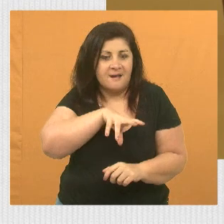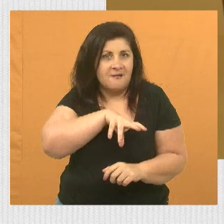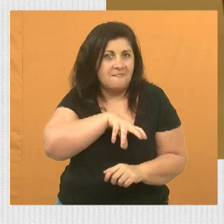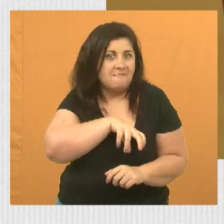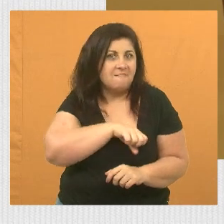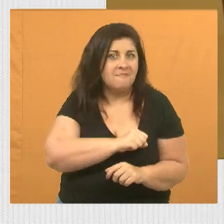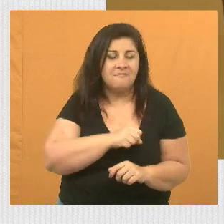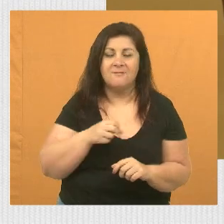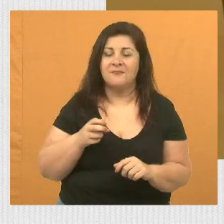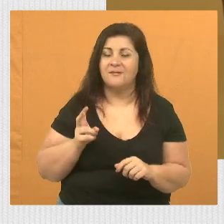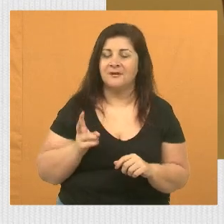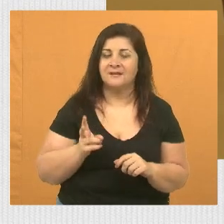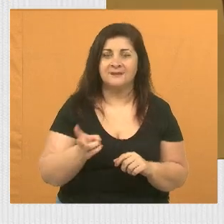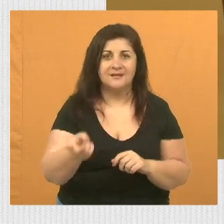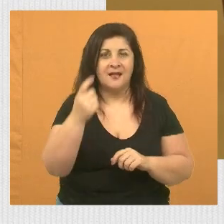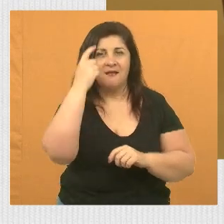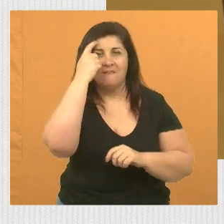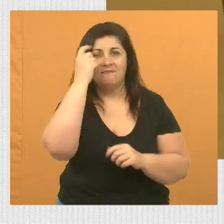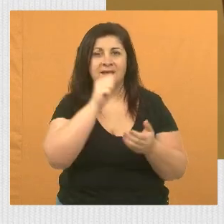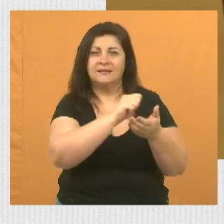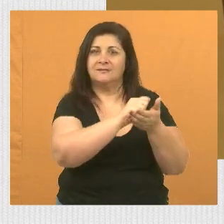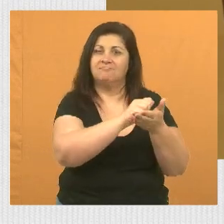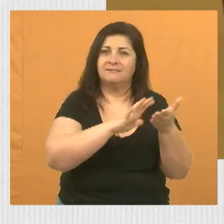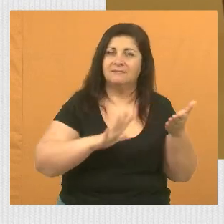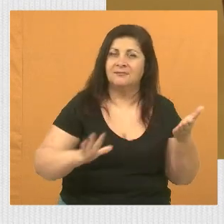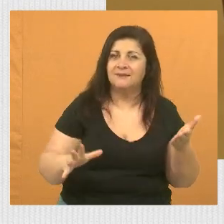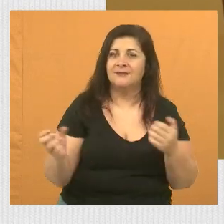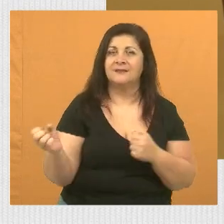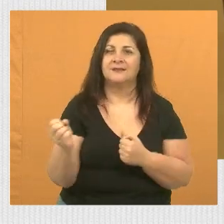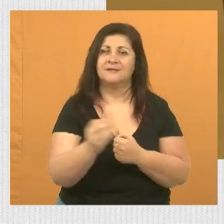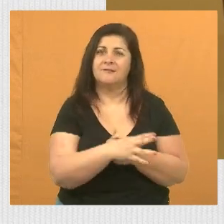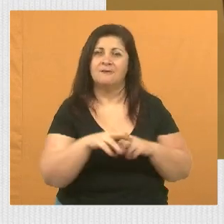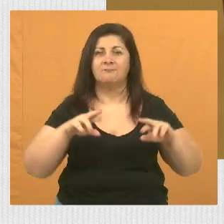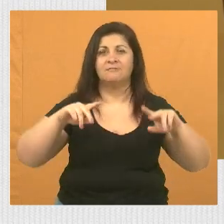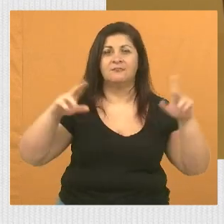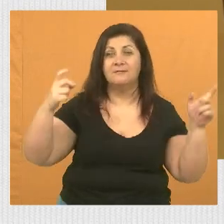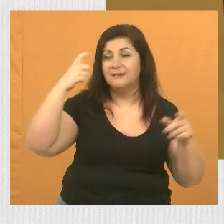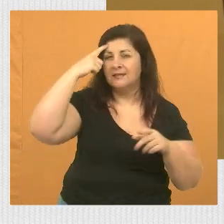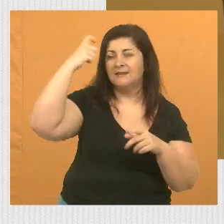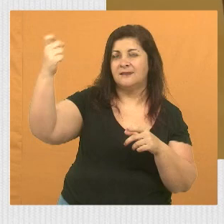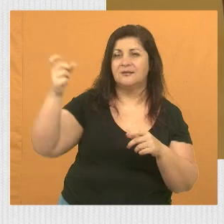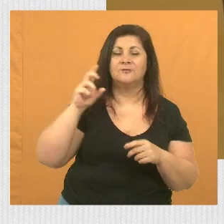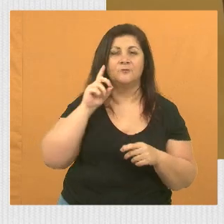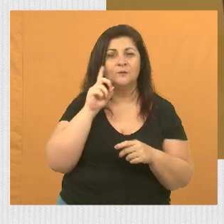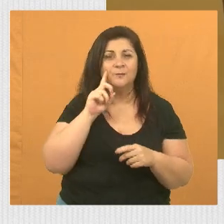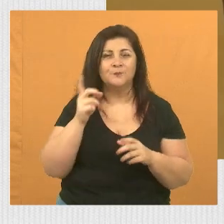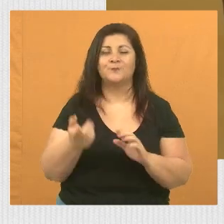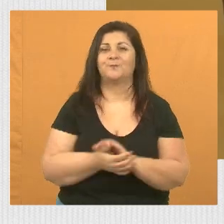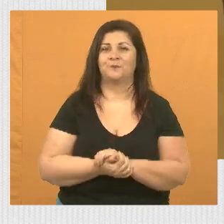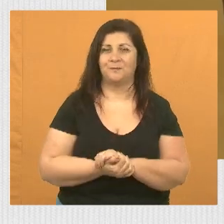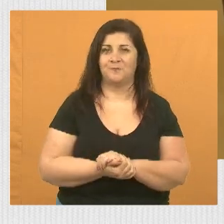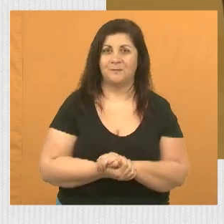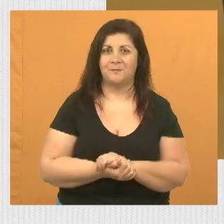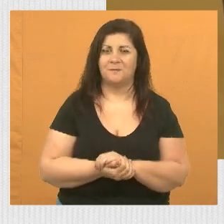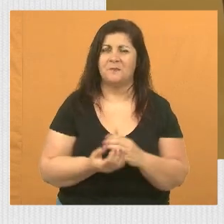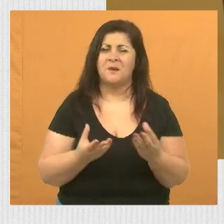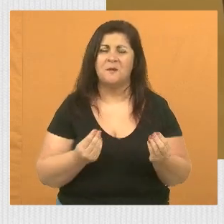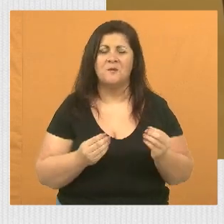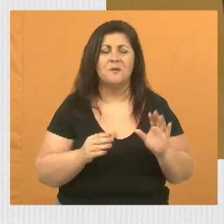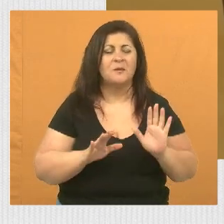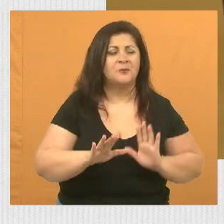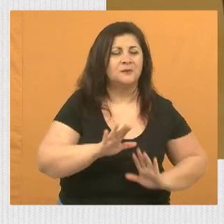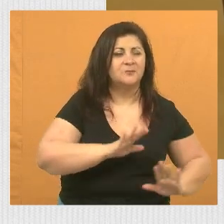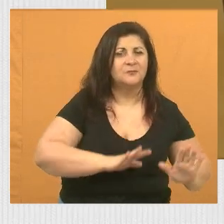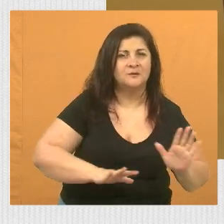turminha nova, de pensar em atividade nova, diferente, criativa a cada dia. Ela é extremamente